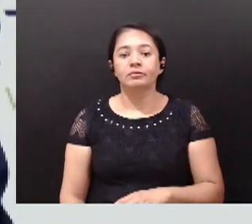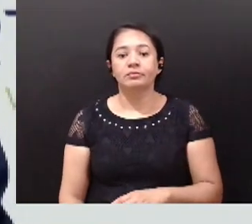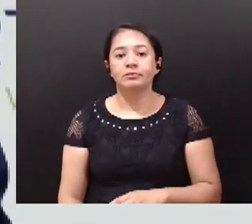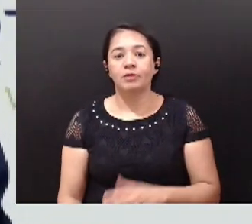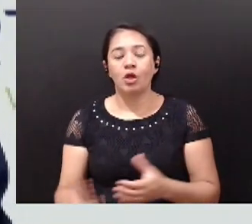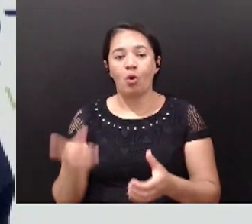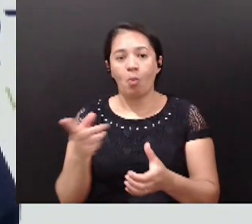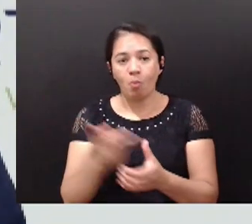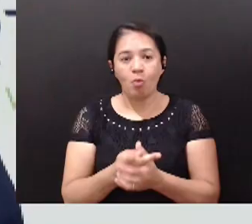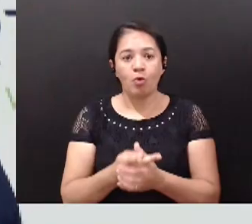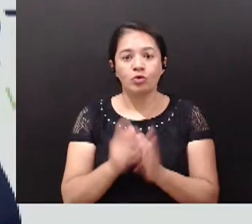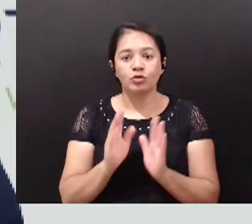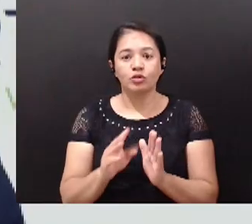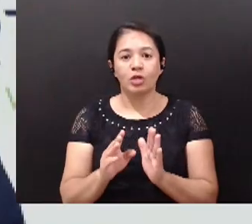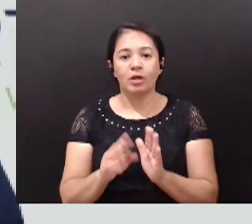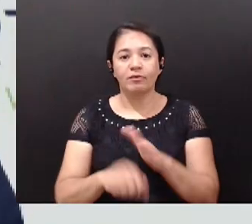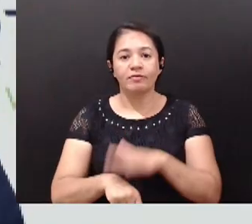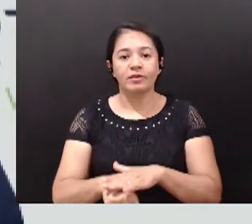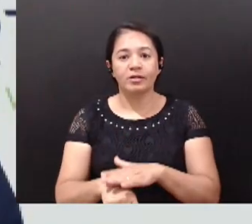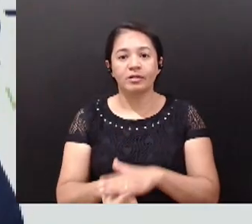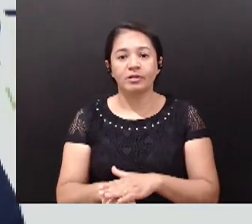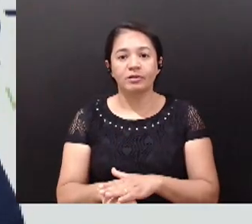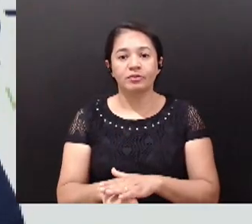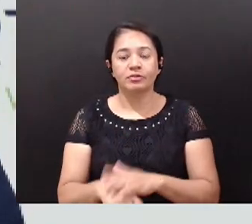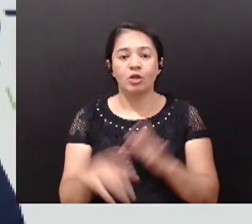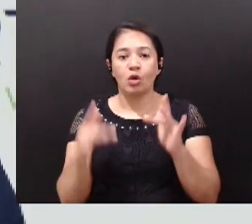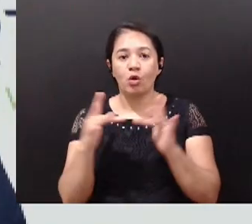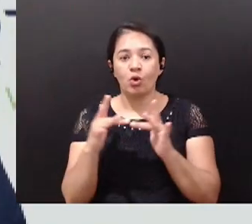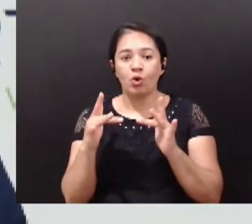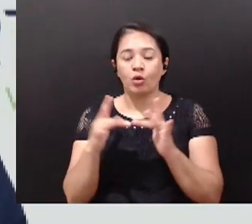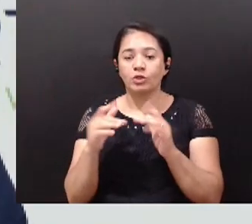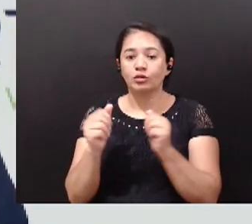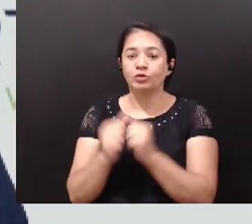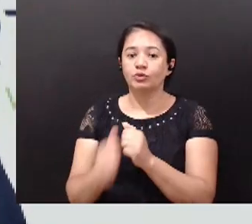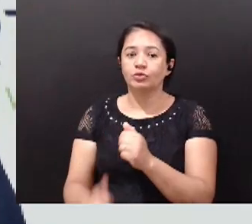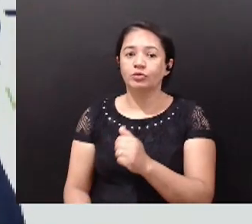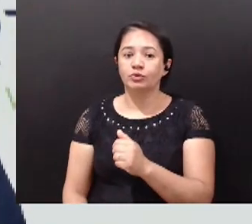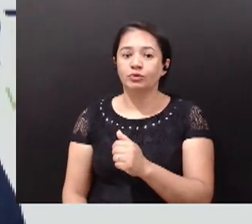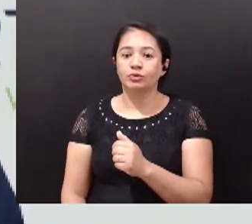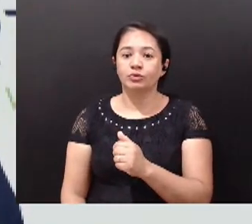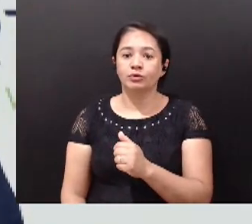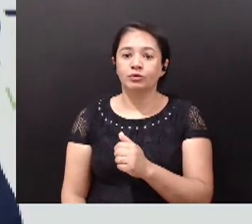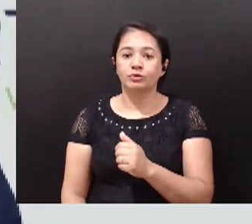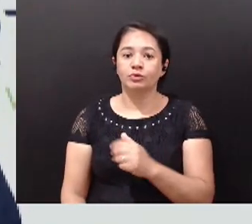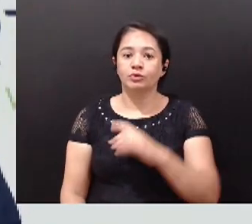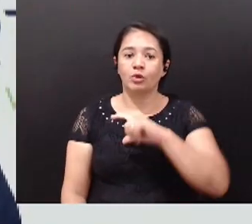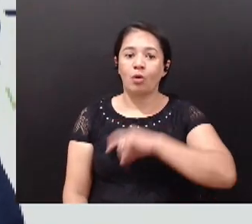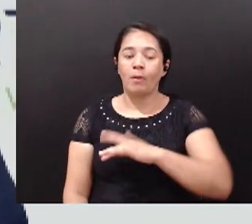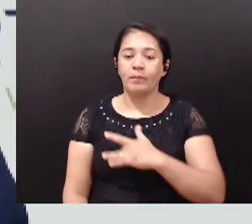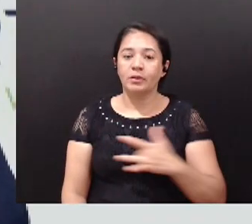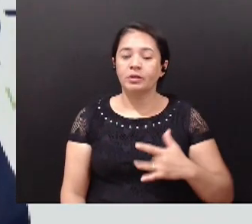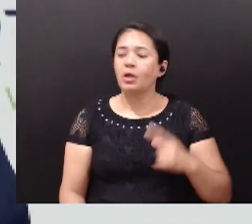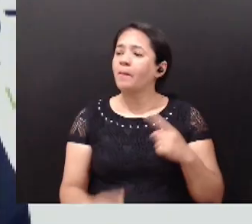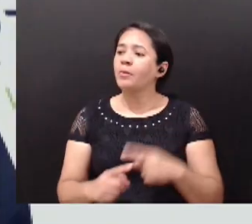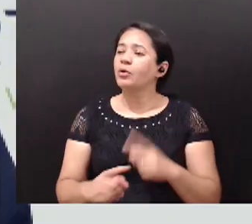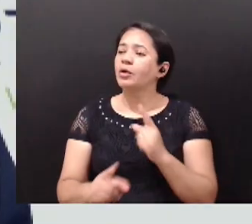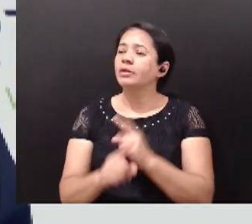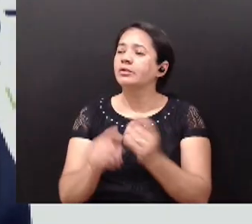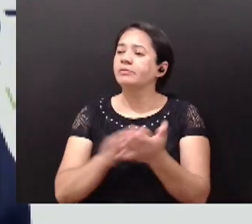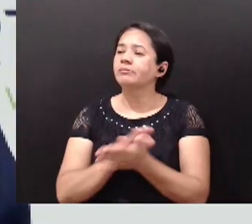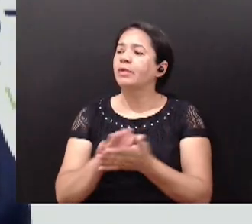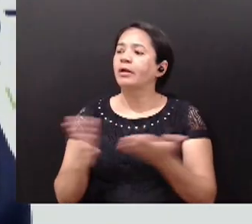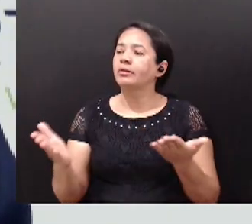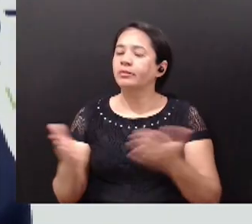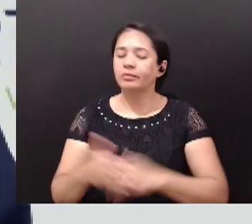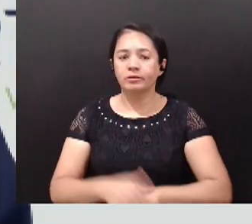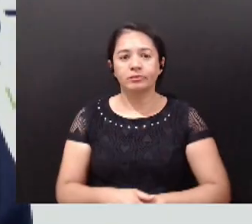faz o contato com o plano de saúde para tentar entender o porquê desse não atendimento. Ok.